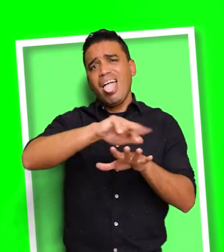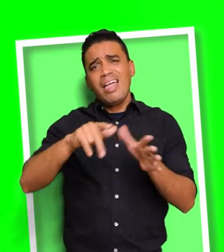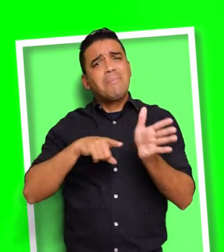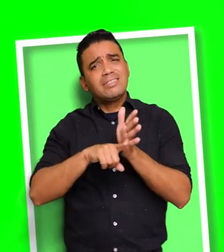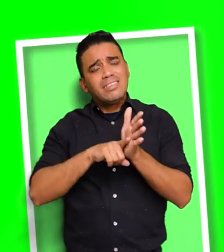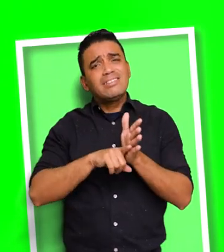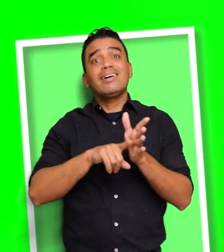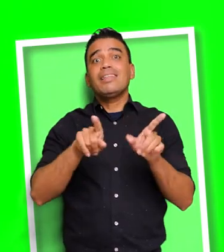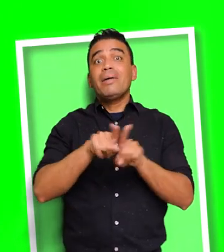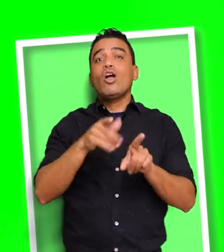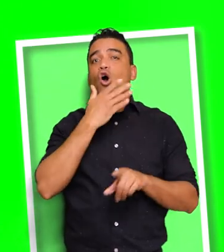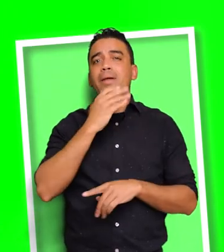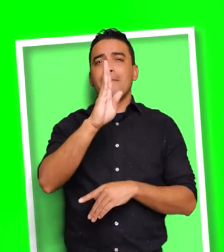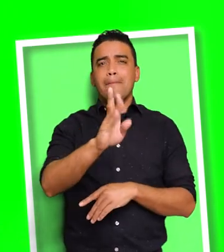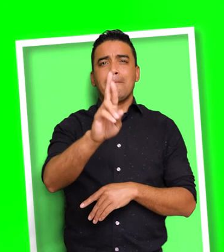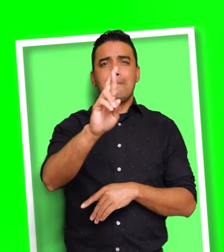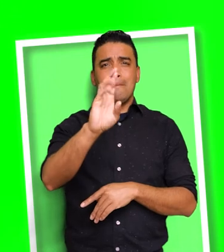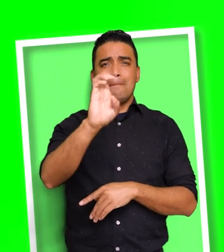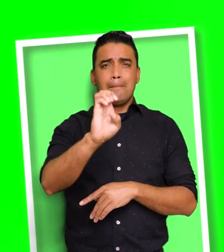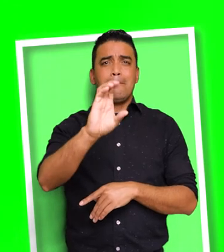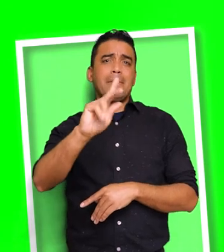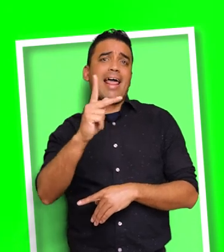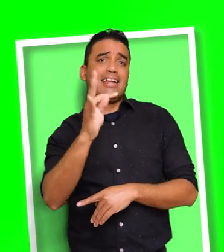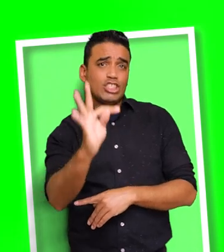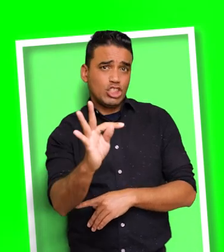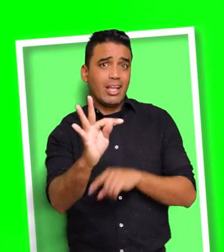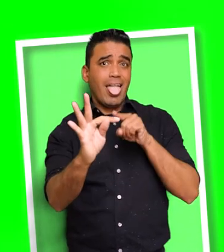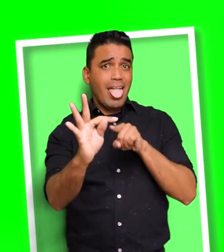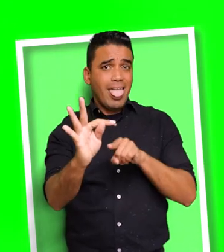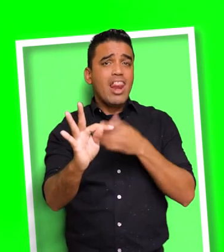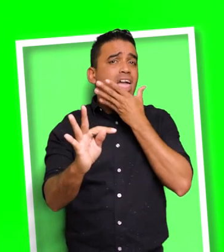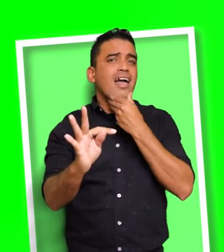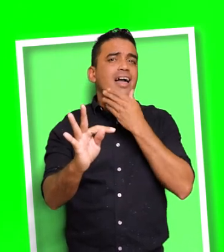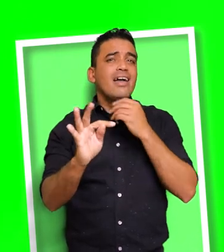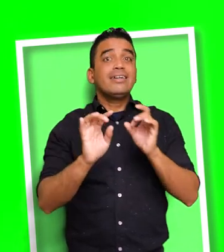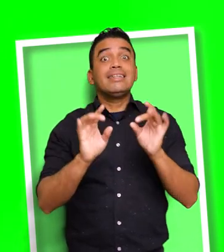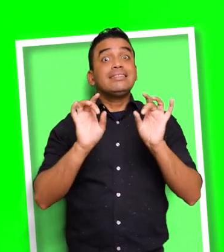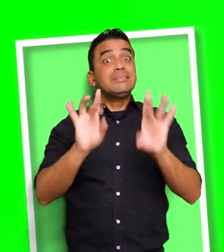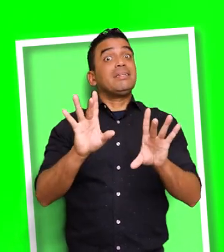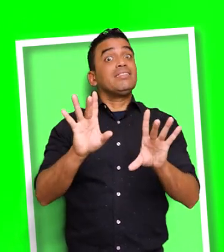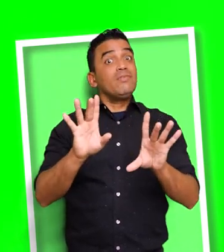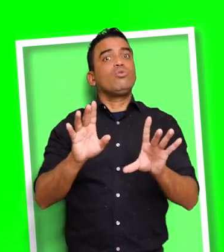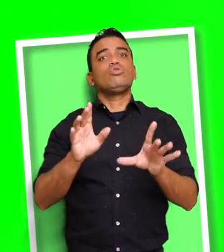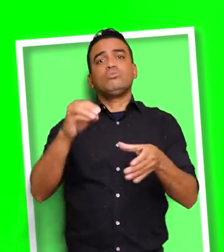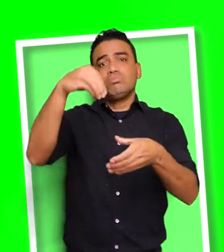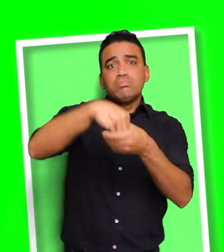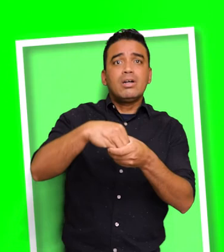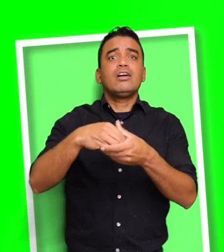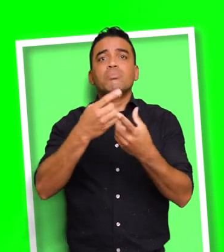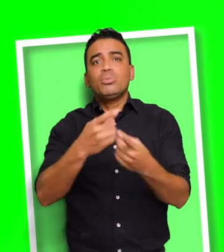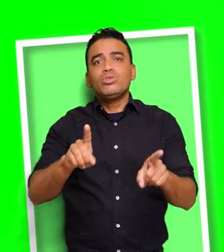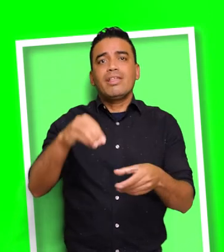Brecht. As pessoas acham que não, mas o Brecht tem uma forma muito específica de trabalhar a música no seu teatro. E